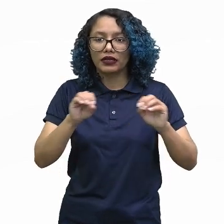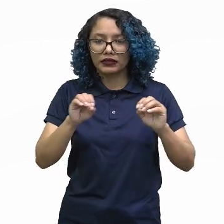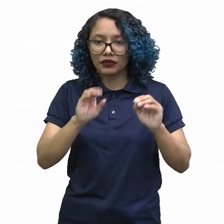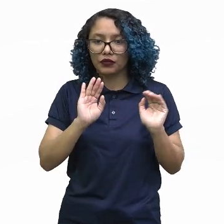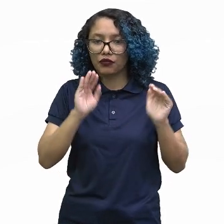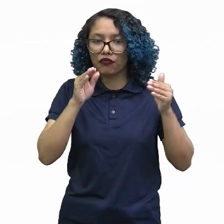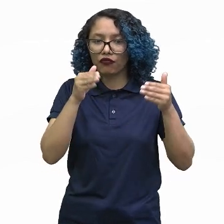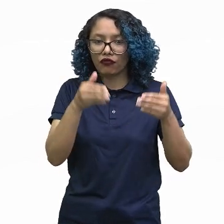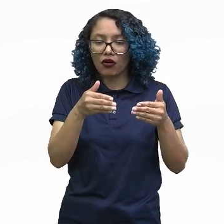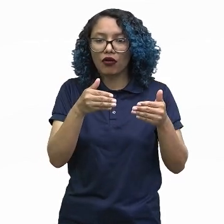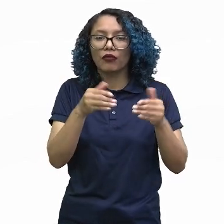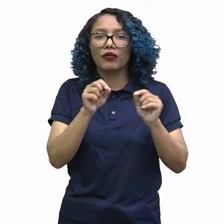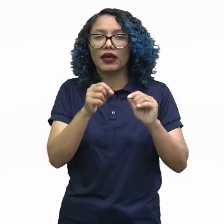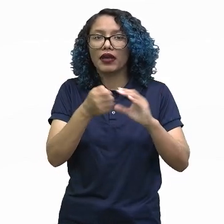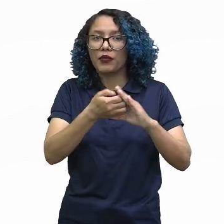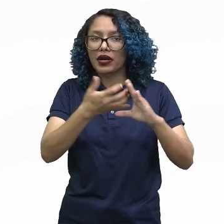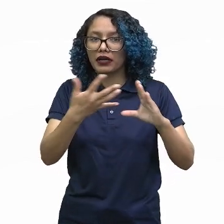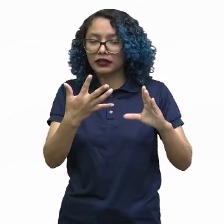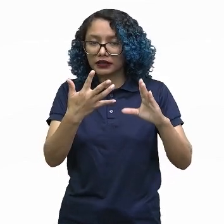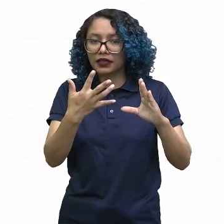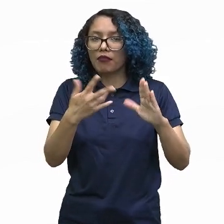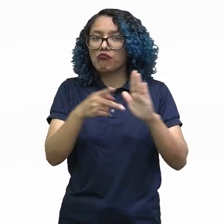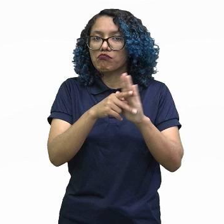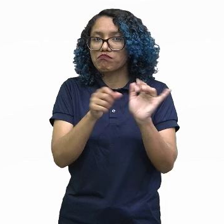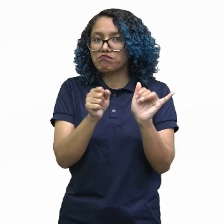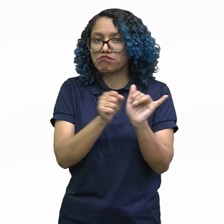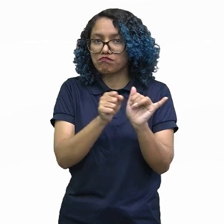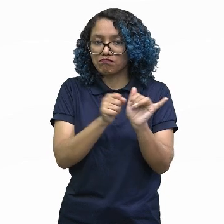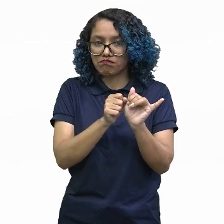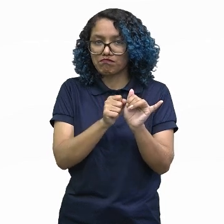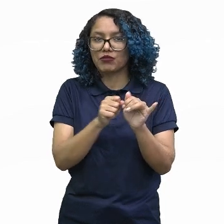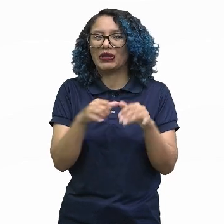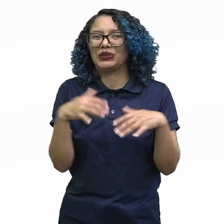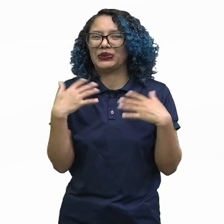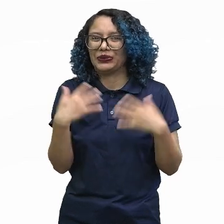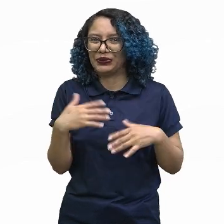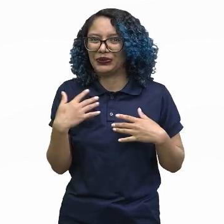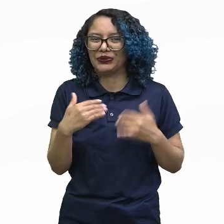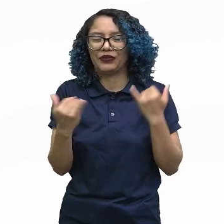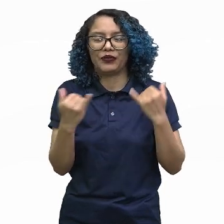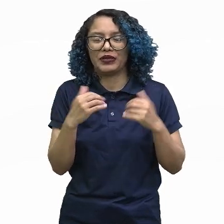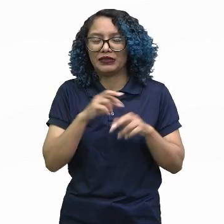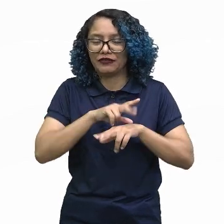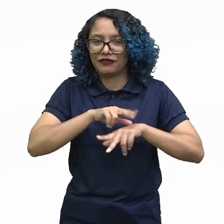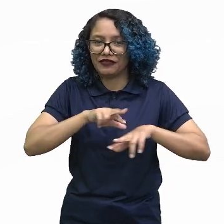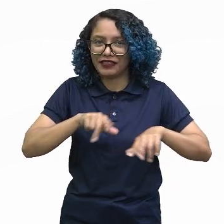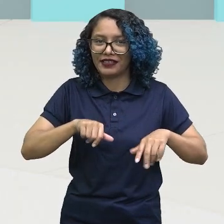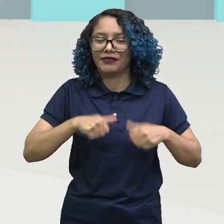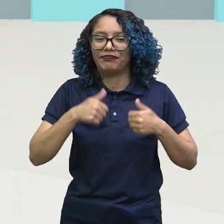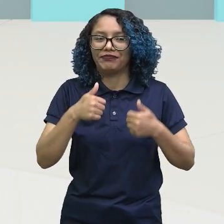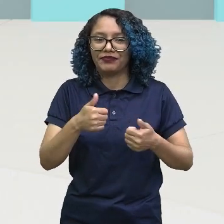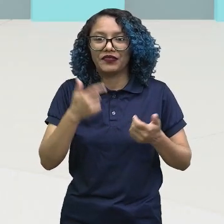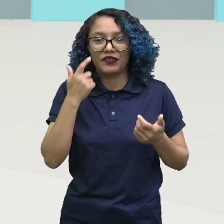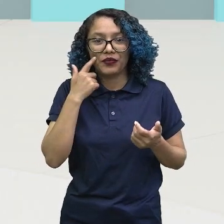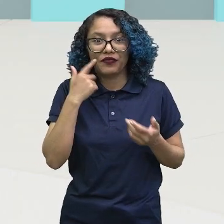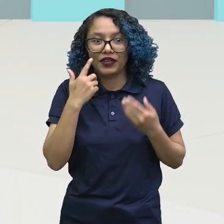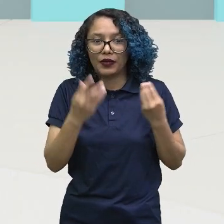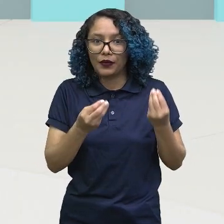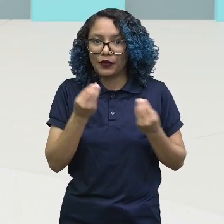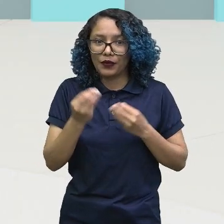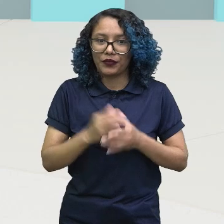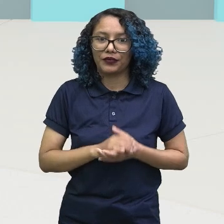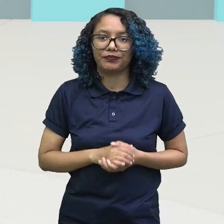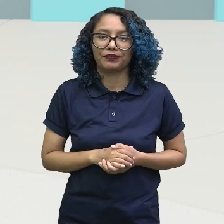uma característica do sujeito. Haja informação, professora. Vejam aqui comigo como isso vai se